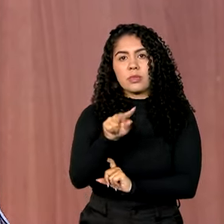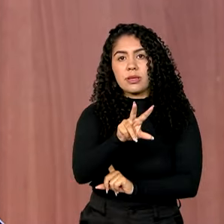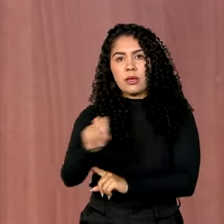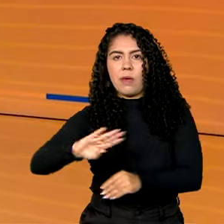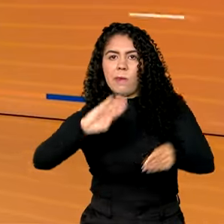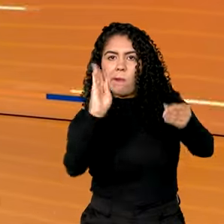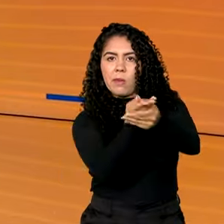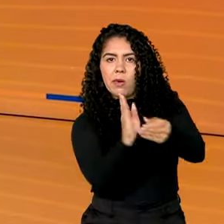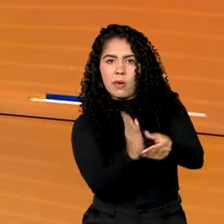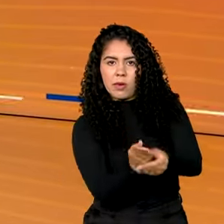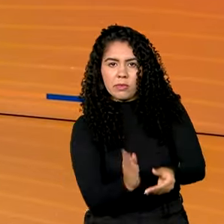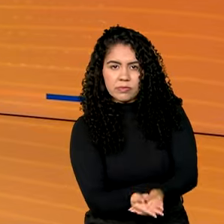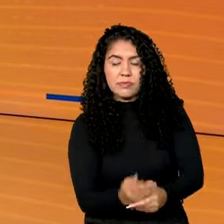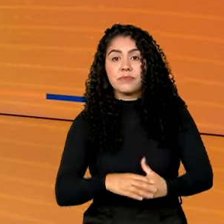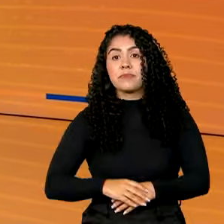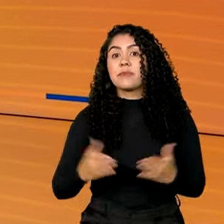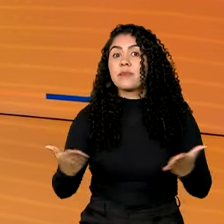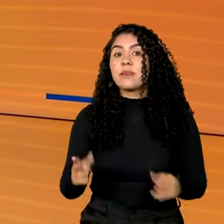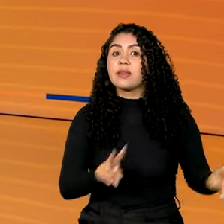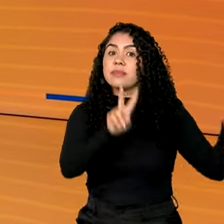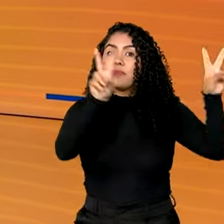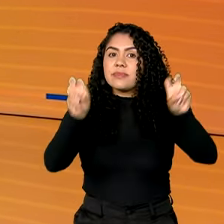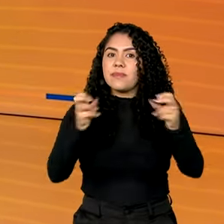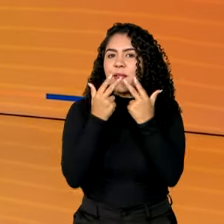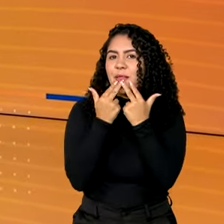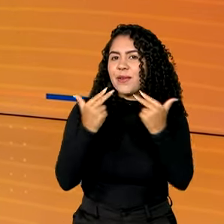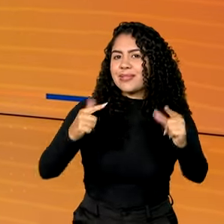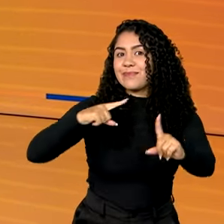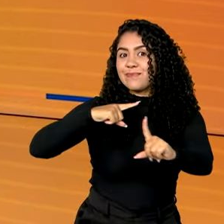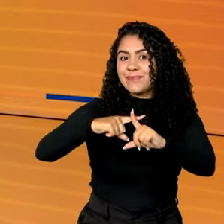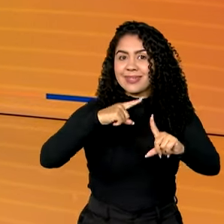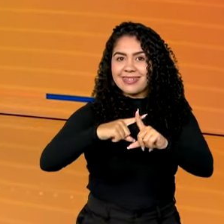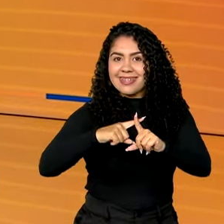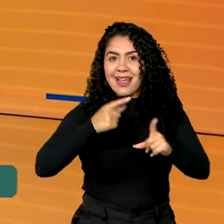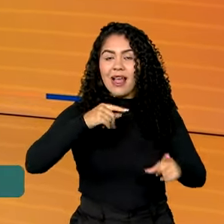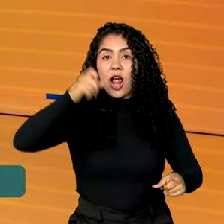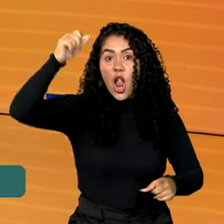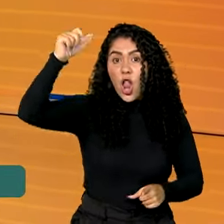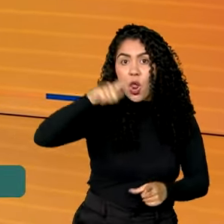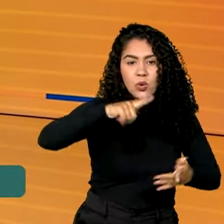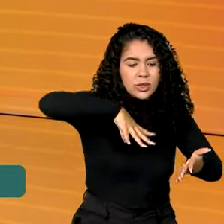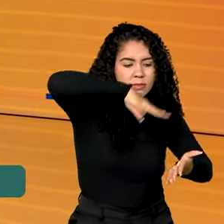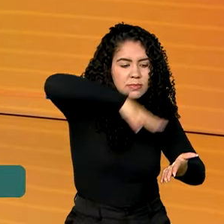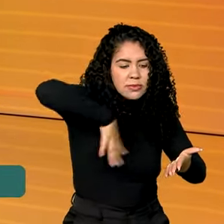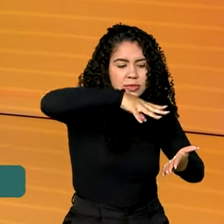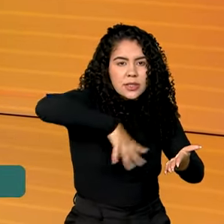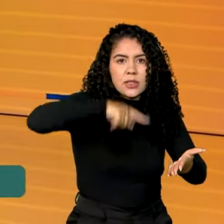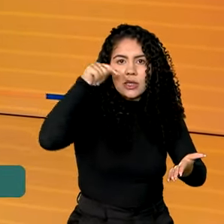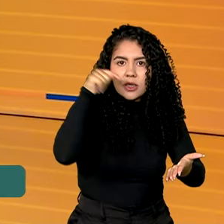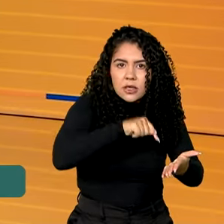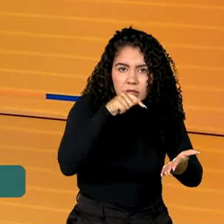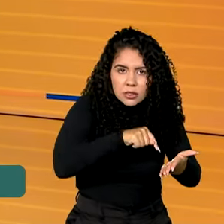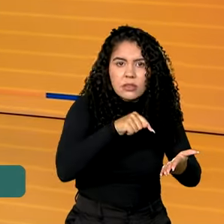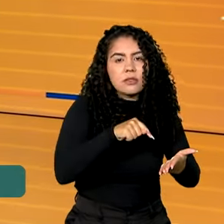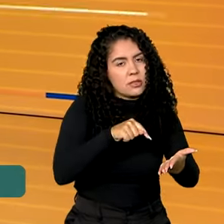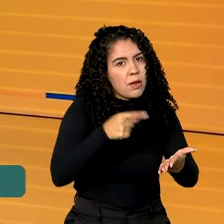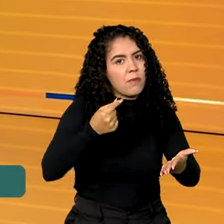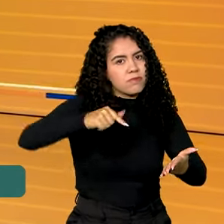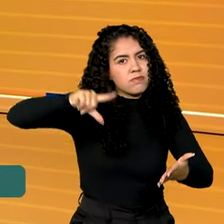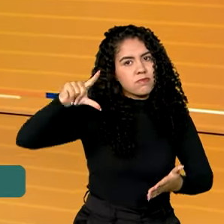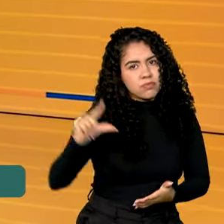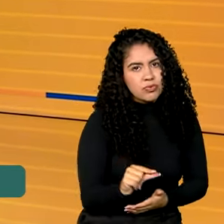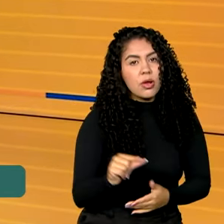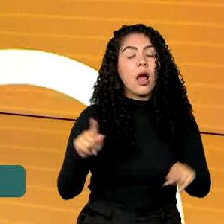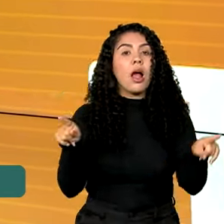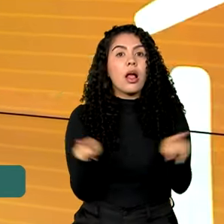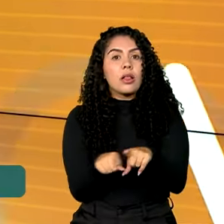processos. Agora uma boa notícia, a energia vai ficar mais barata. Com a volta das chuvas e melhora das condições de geração